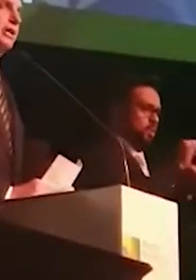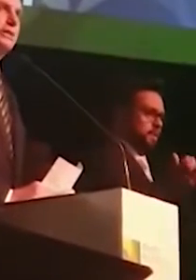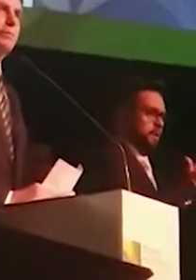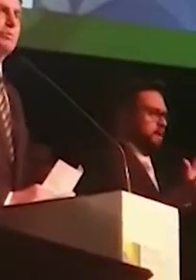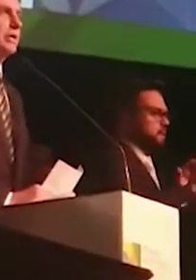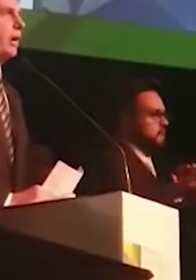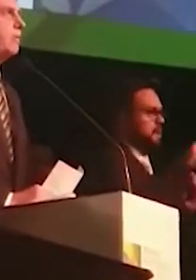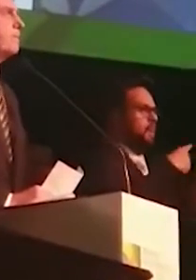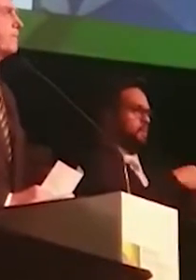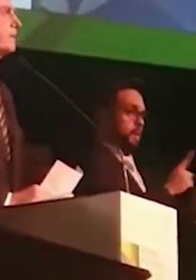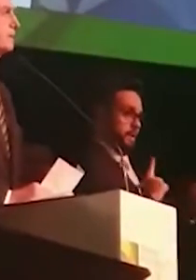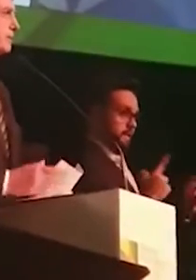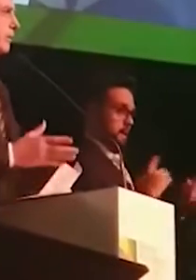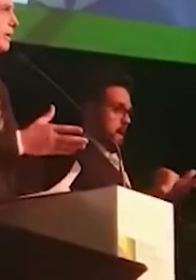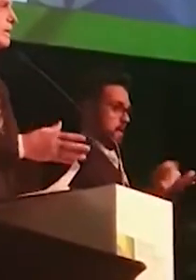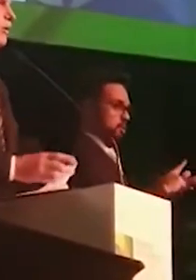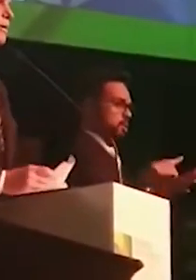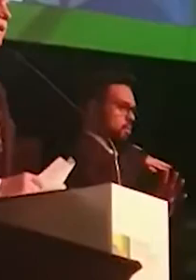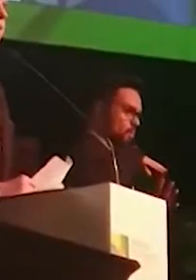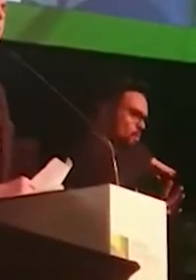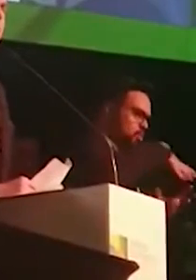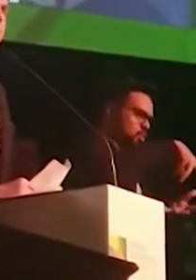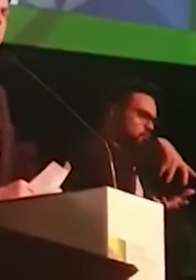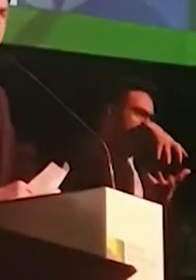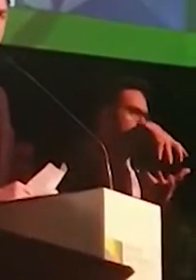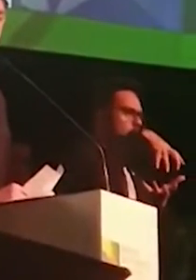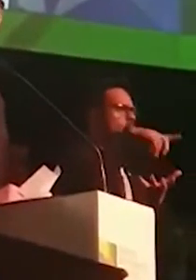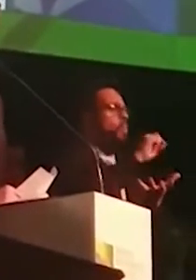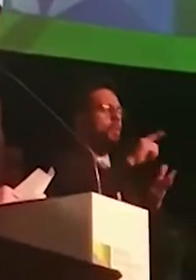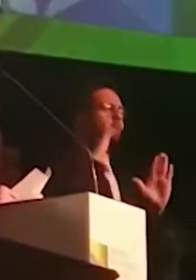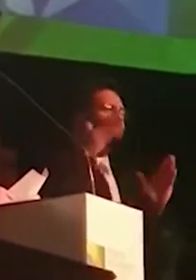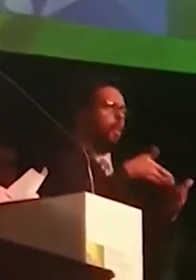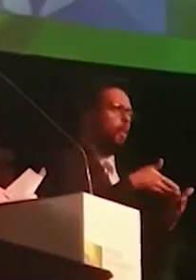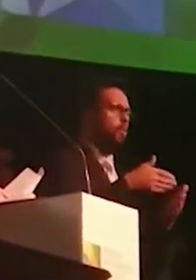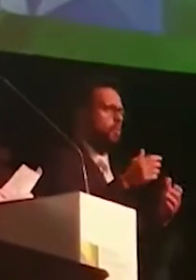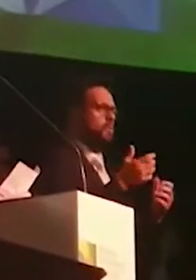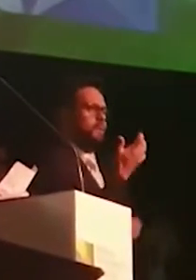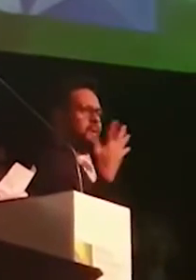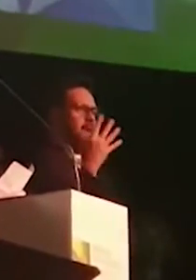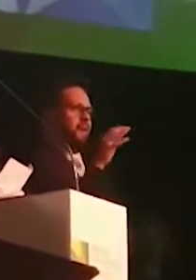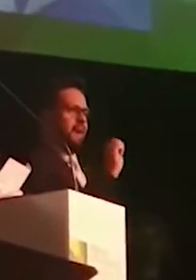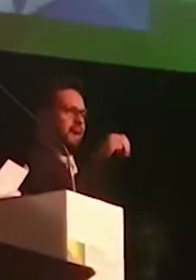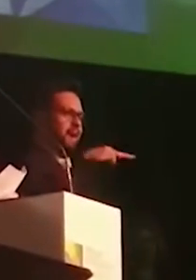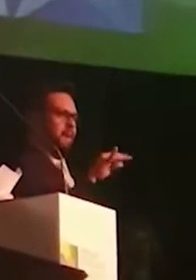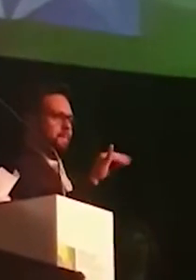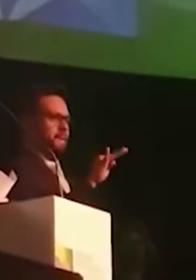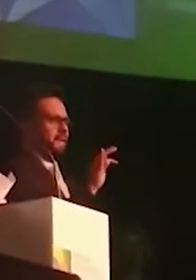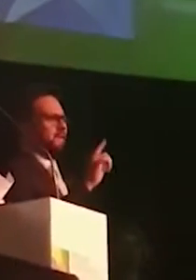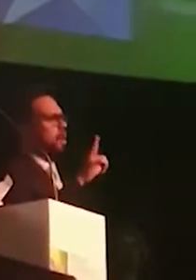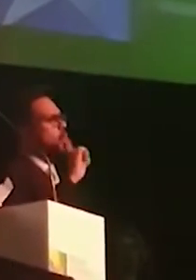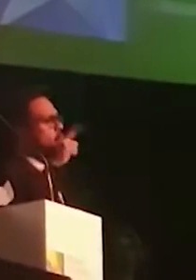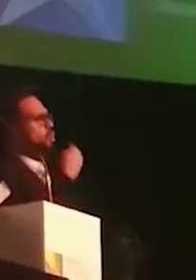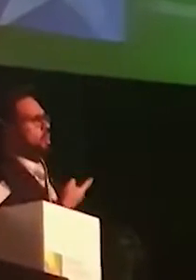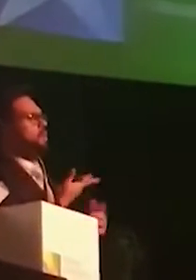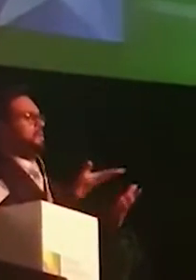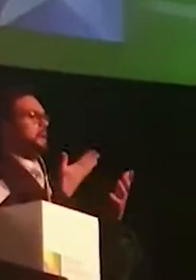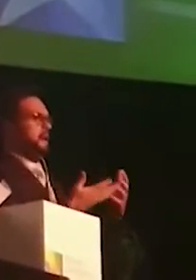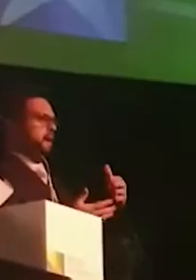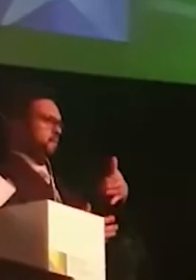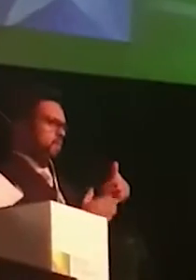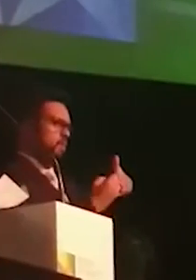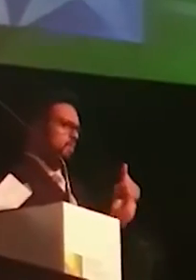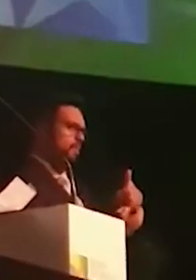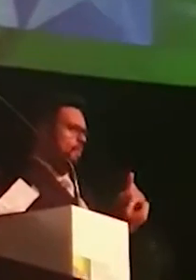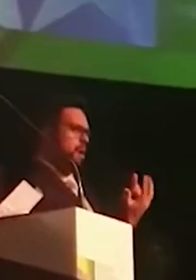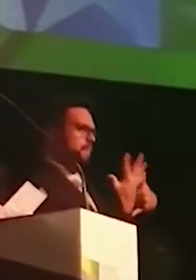porque a agenda mundial está agora calcada na questão ambiental e nós queremos preservar o meio ambiente e queremos,